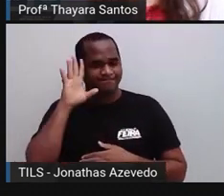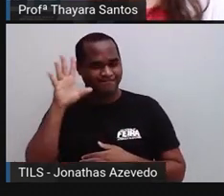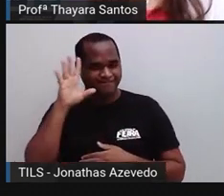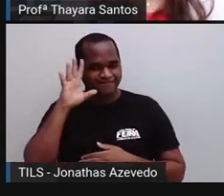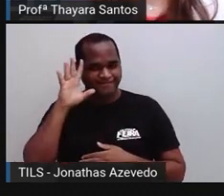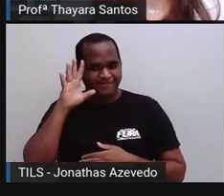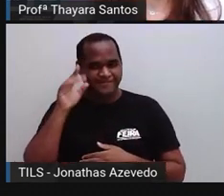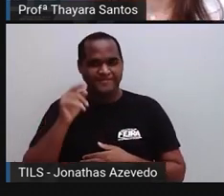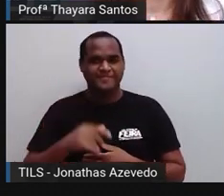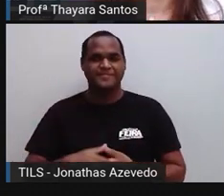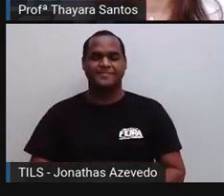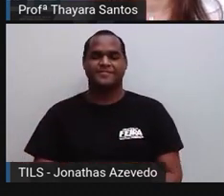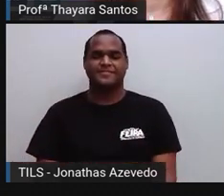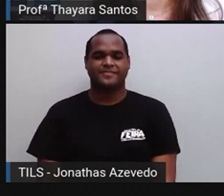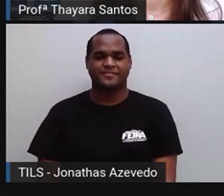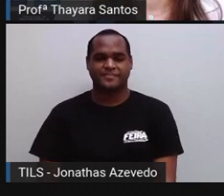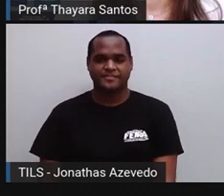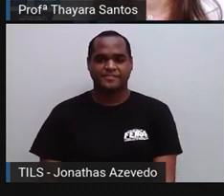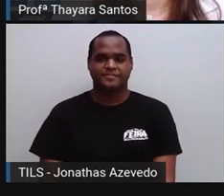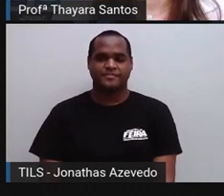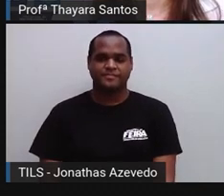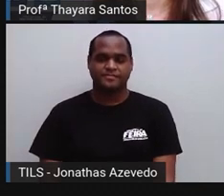pouquinho.